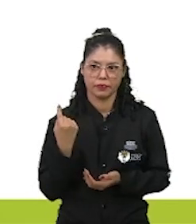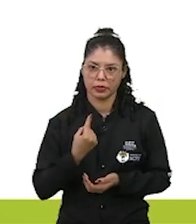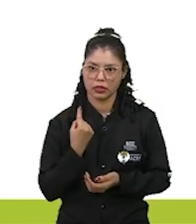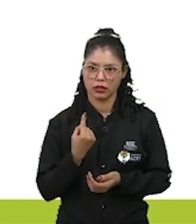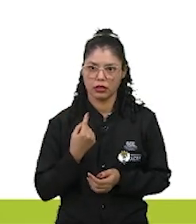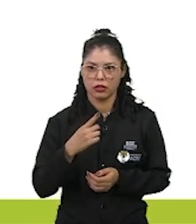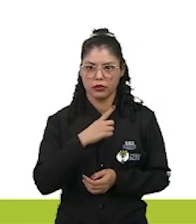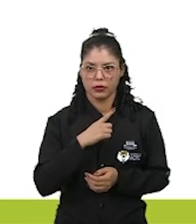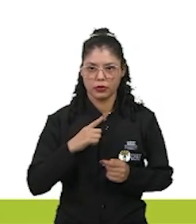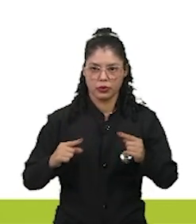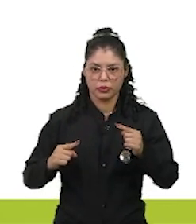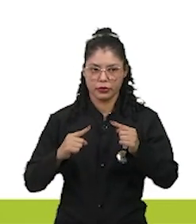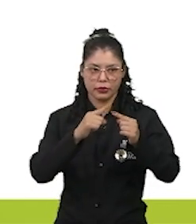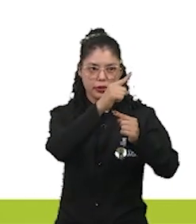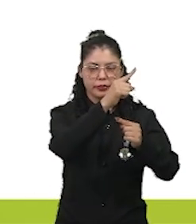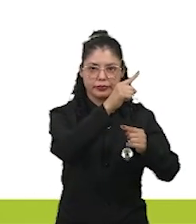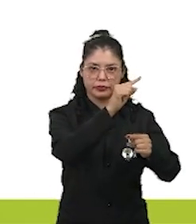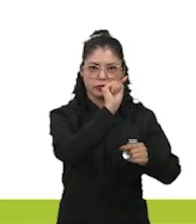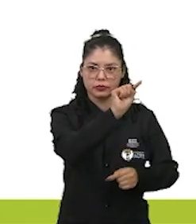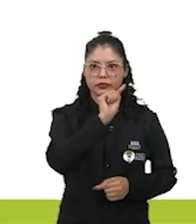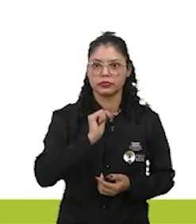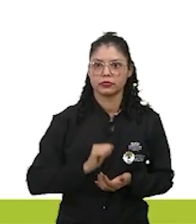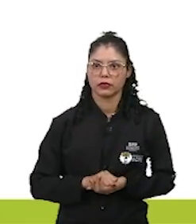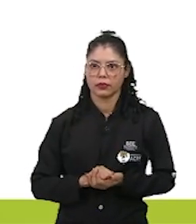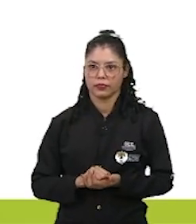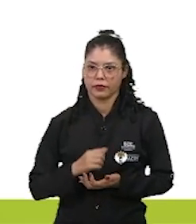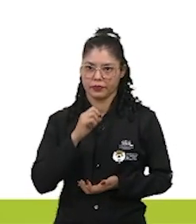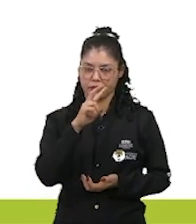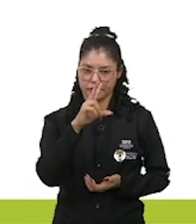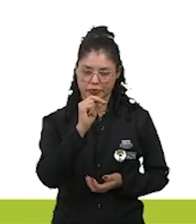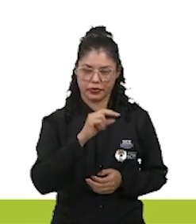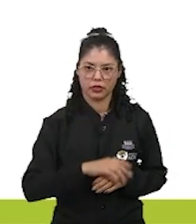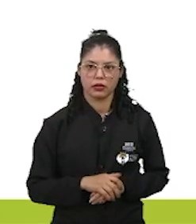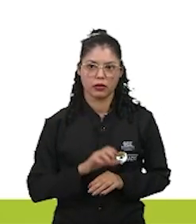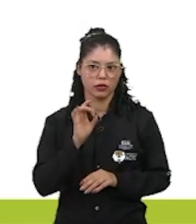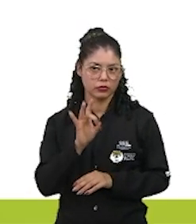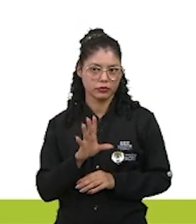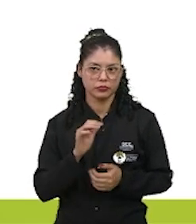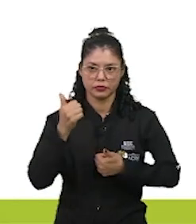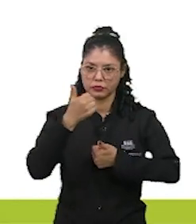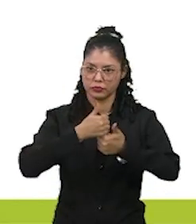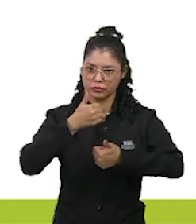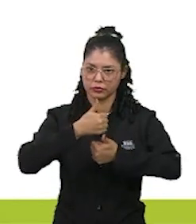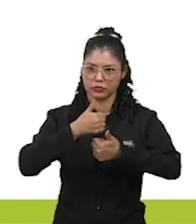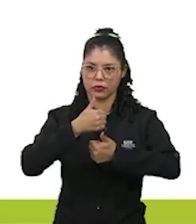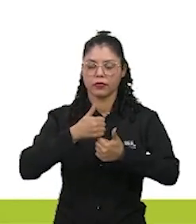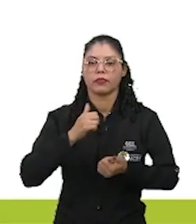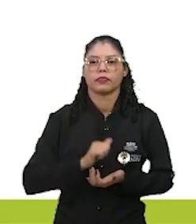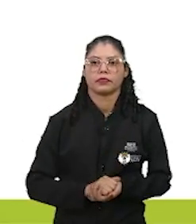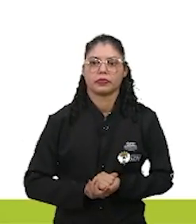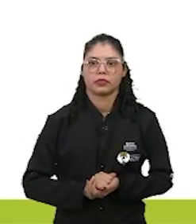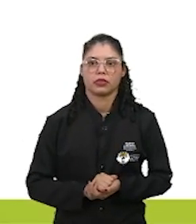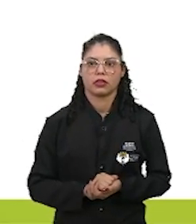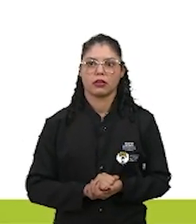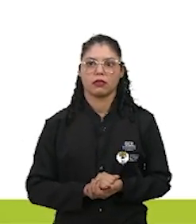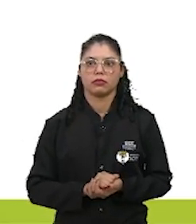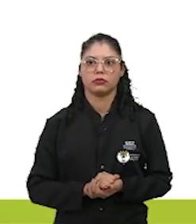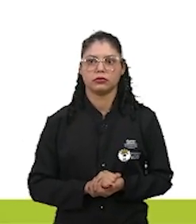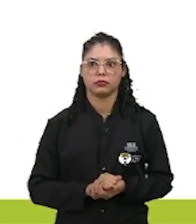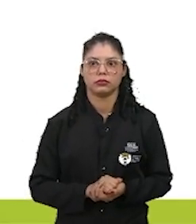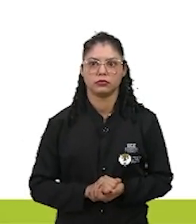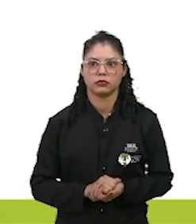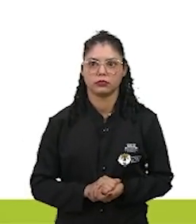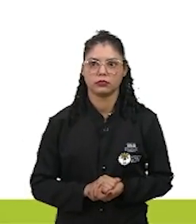simplificação, olha aí, ó, passo a passo, tá bom? 50, dá ou não dá para dividir por 50 ambos os valores? Dá, professor. Então, eu vou